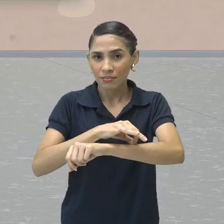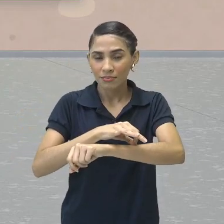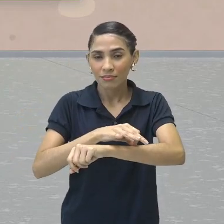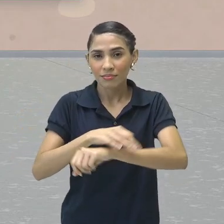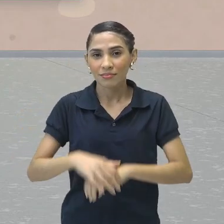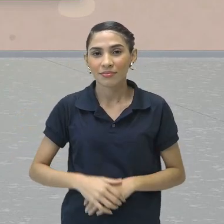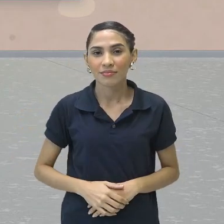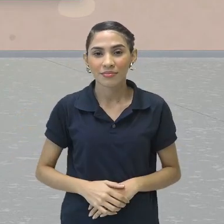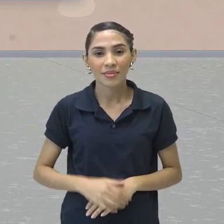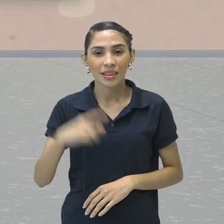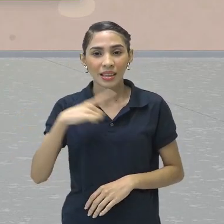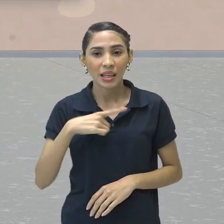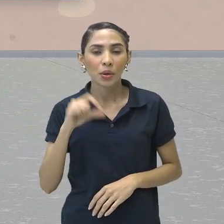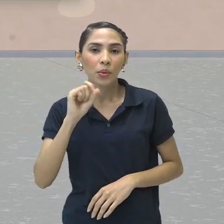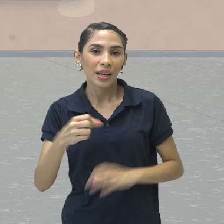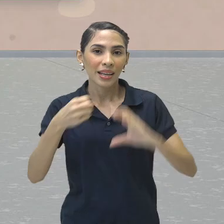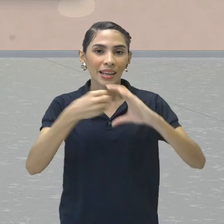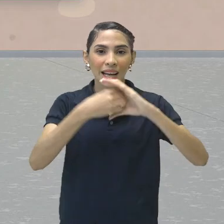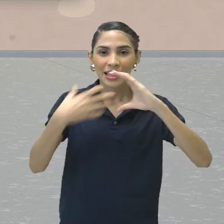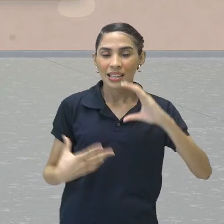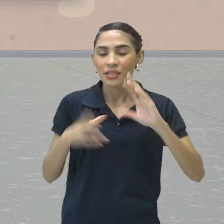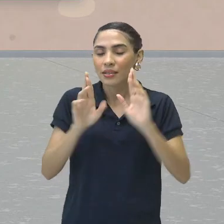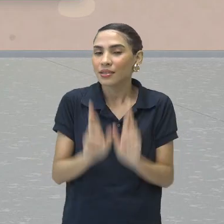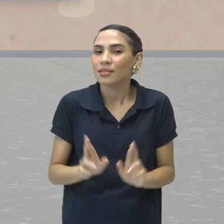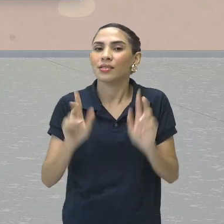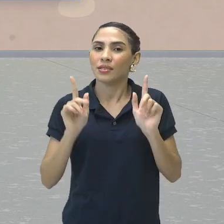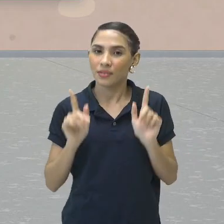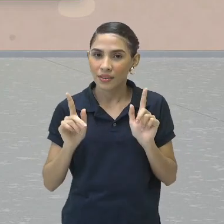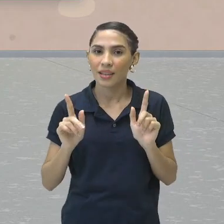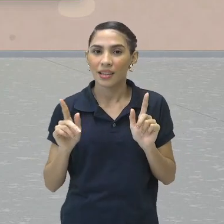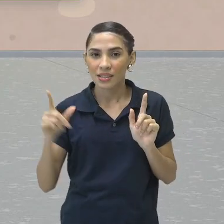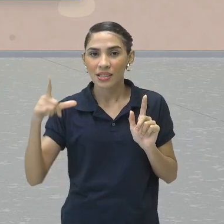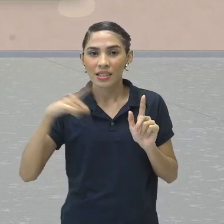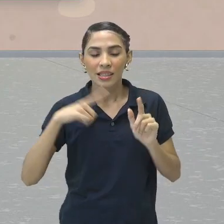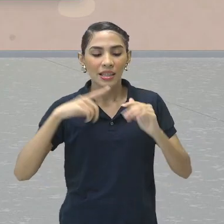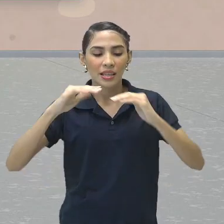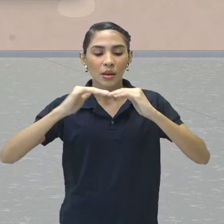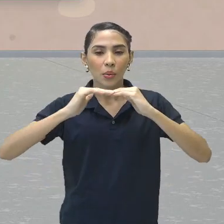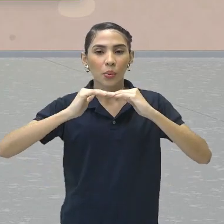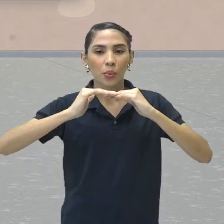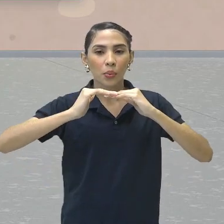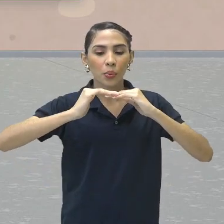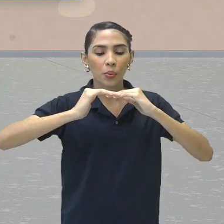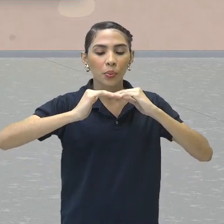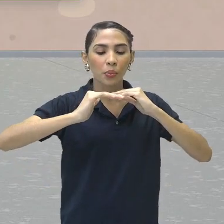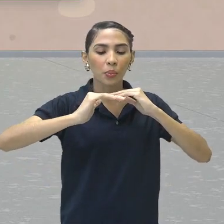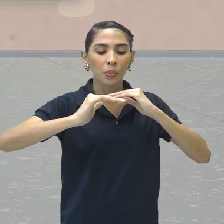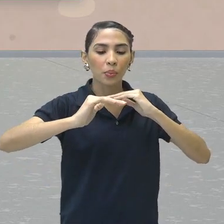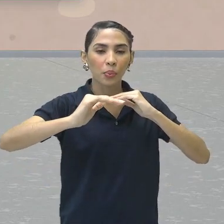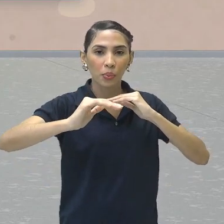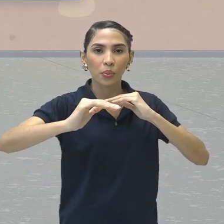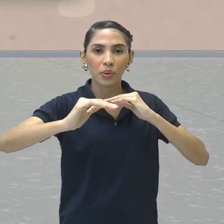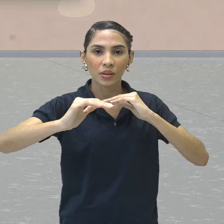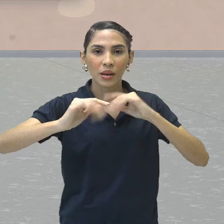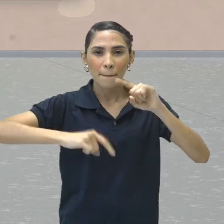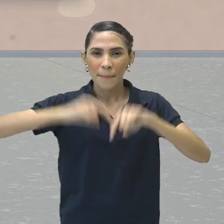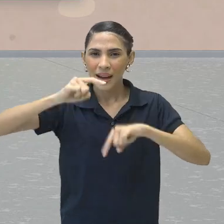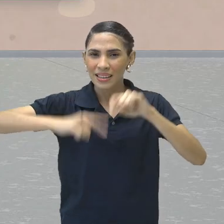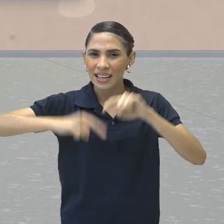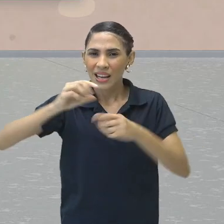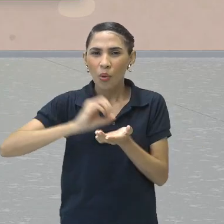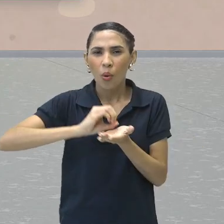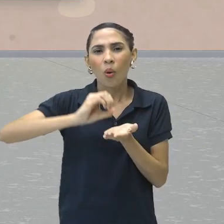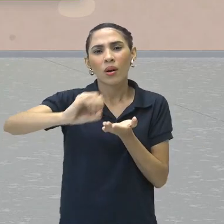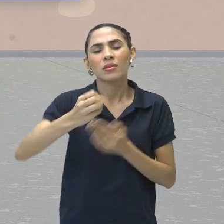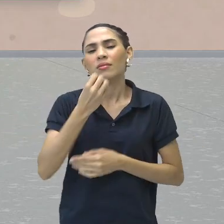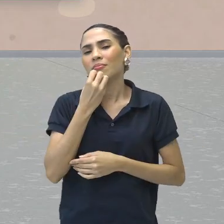tem ali uma característica do solo bem diferente, né? Você tem uma camada de matéria orgânica que é muito boa